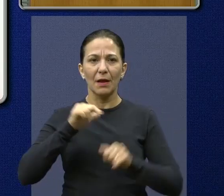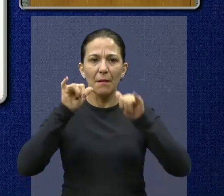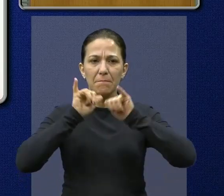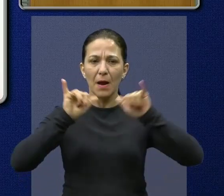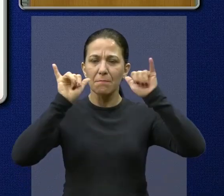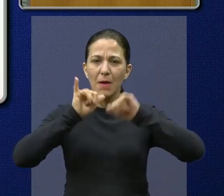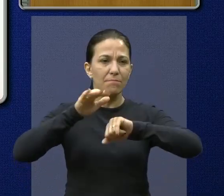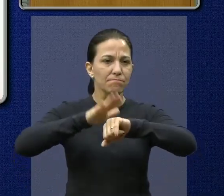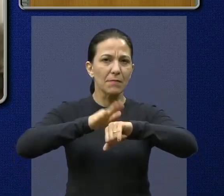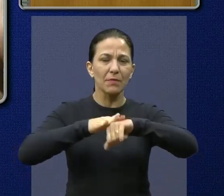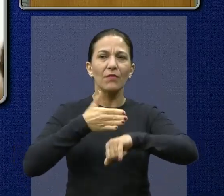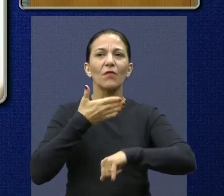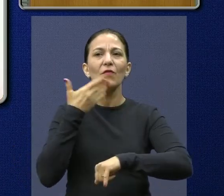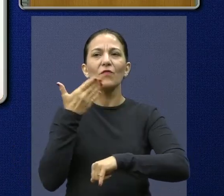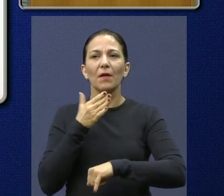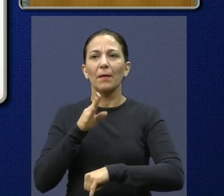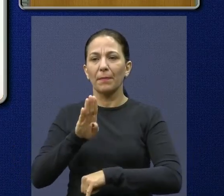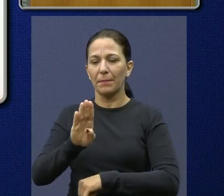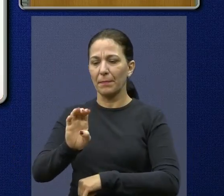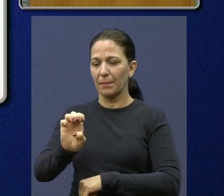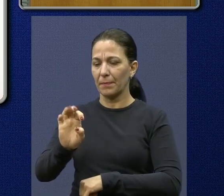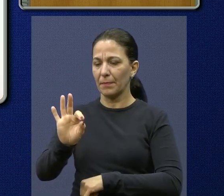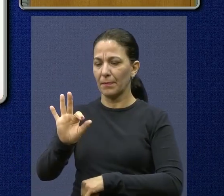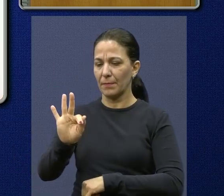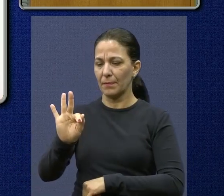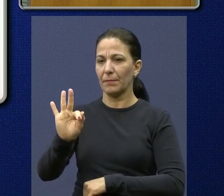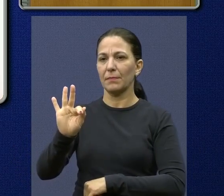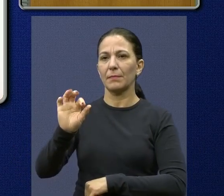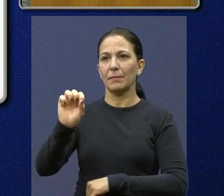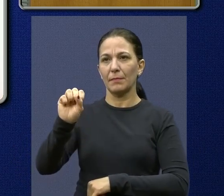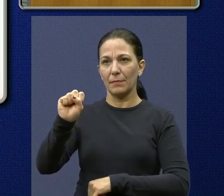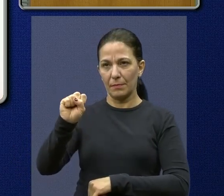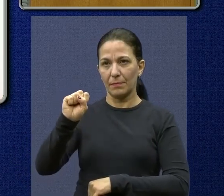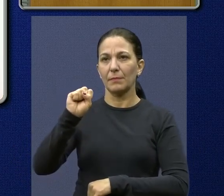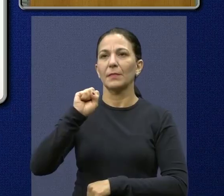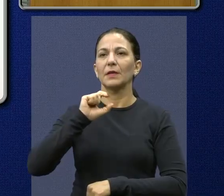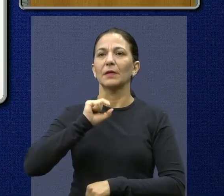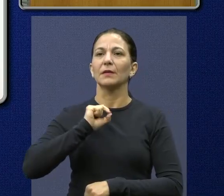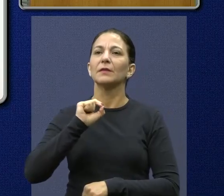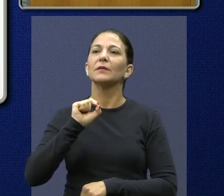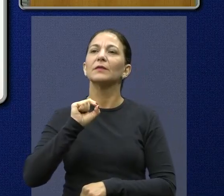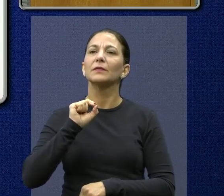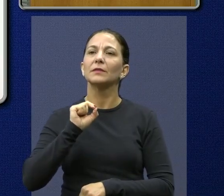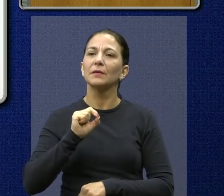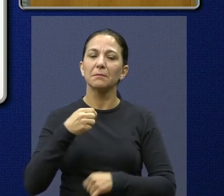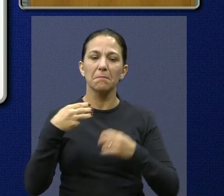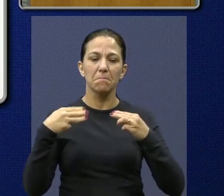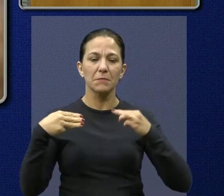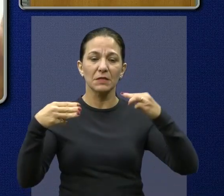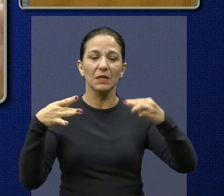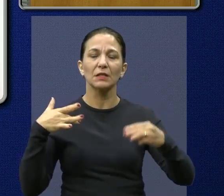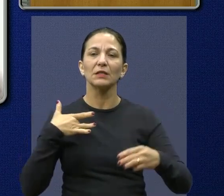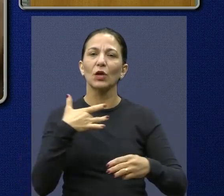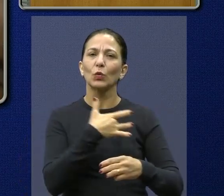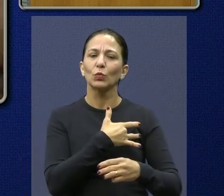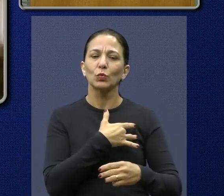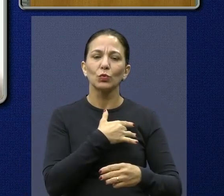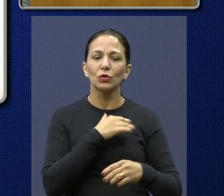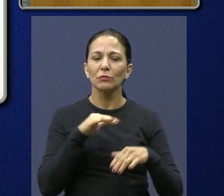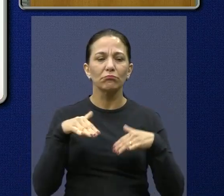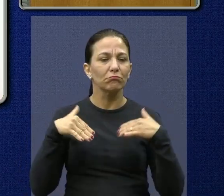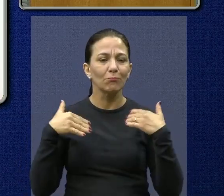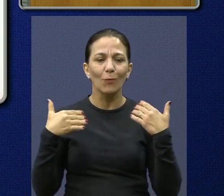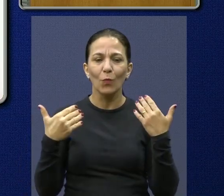né? De alguém falando Bets lá dentro da sua própria geladeira. Então, agora, e o Ministério da Saúde? Quando é que vai